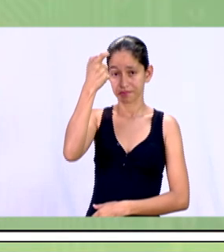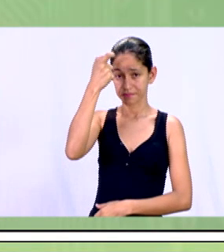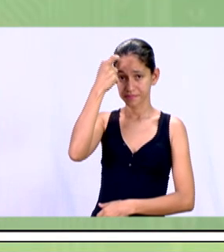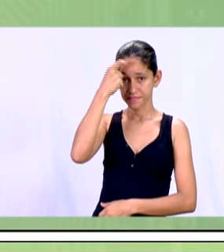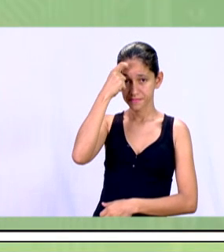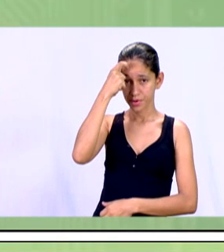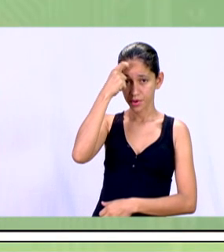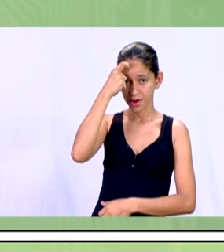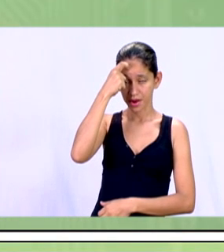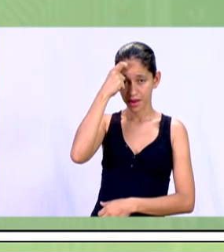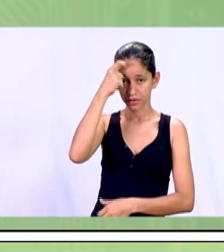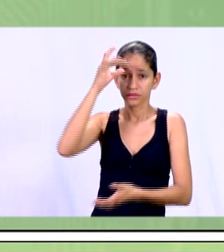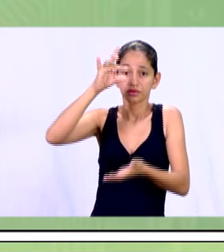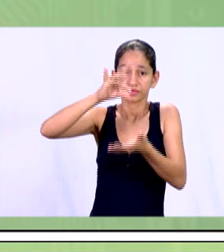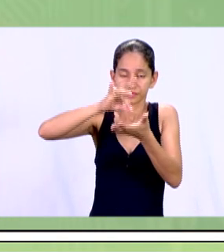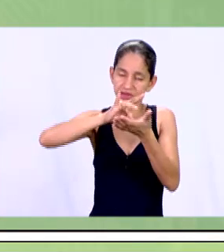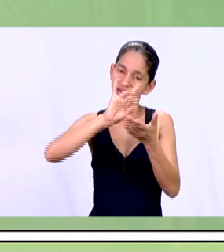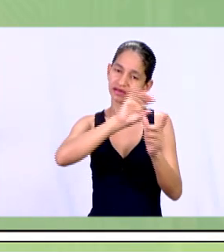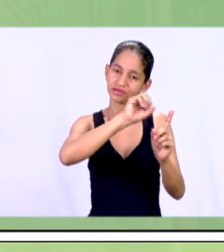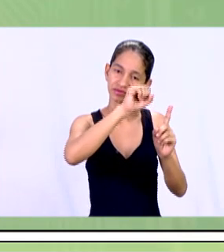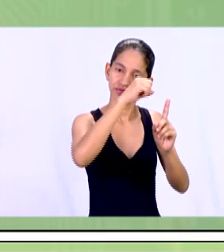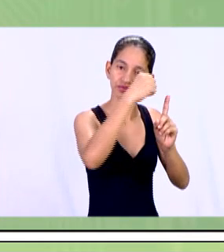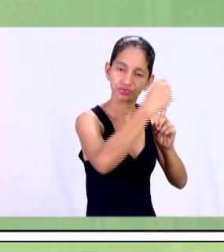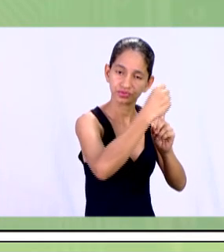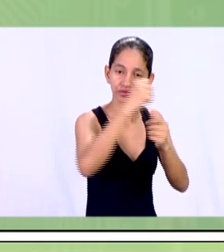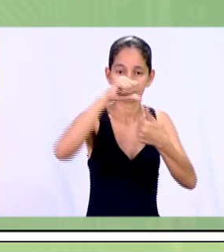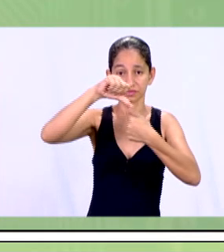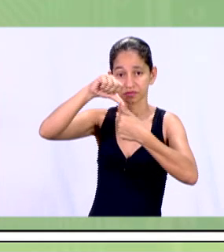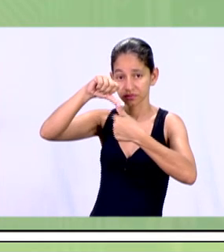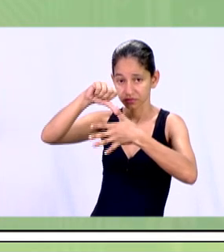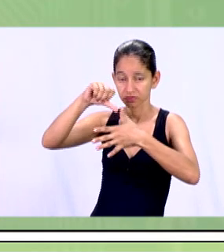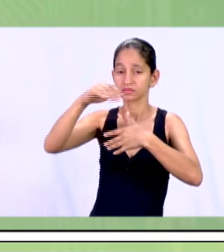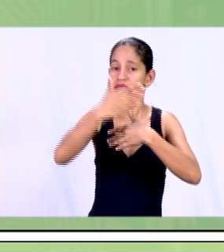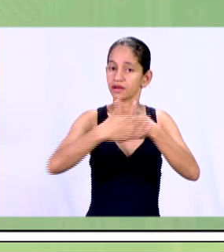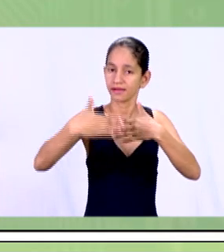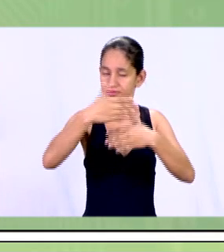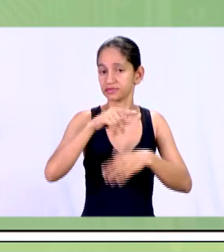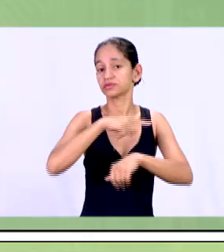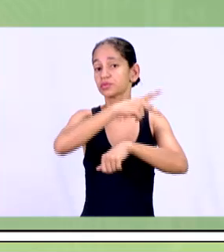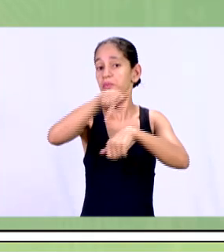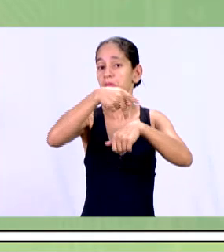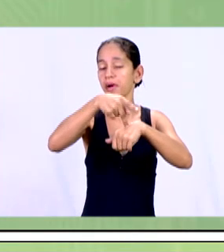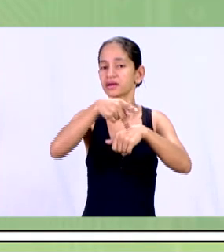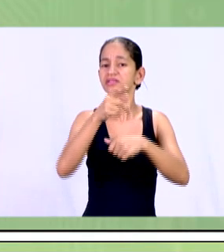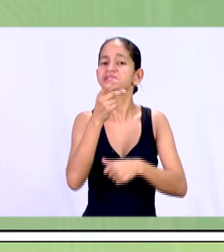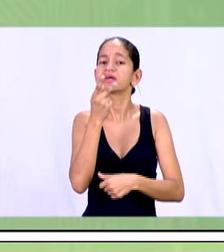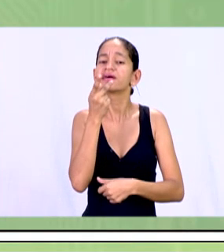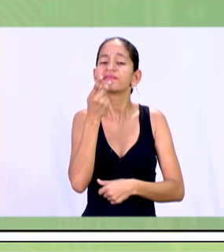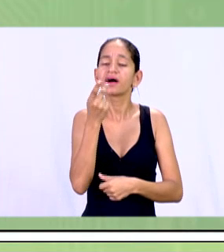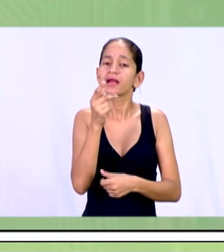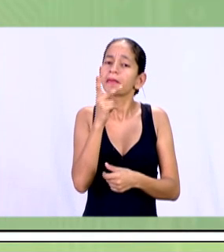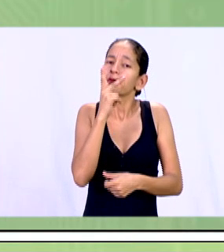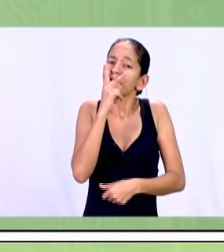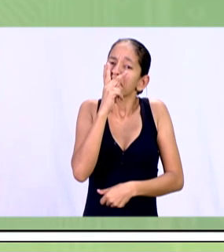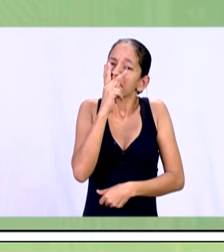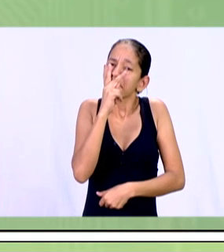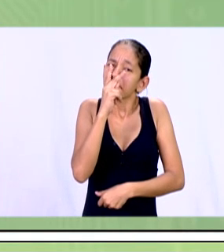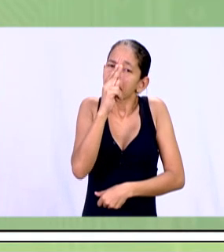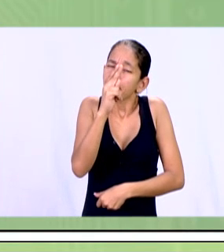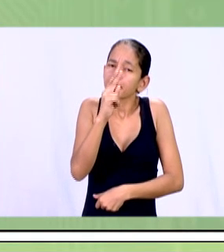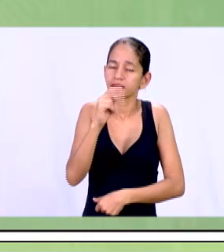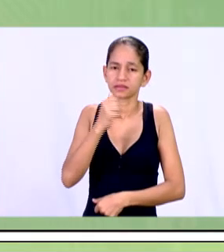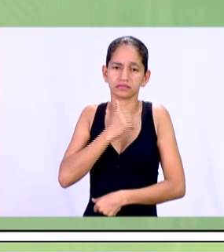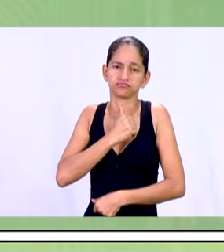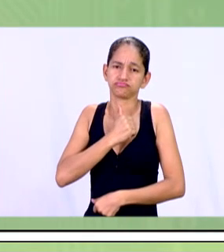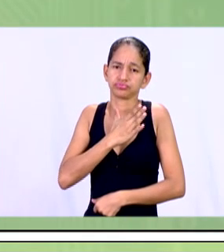a realidade social latino-americana, ela é excludente, né? Então, na